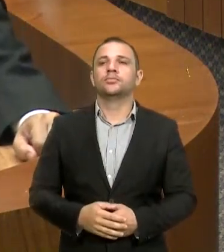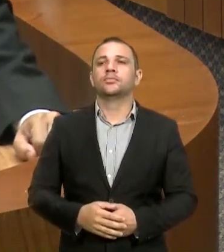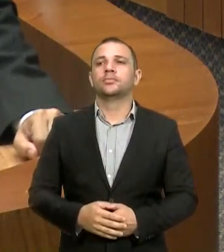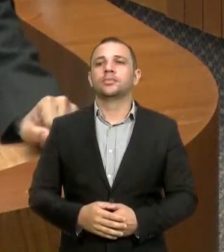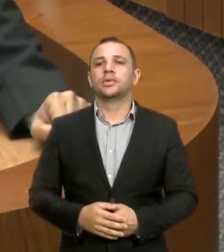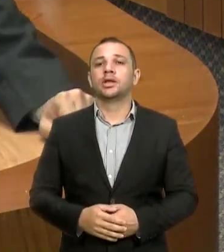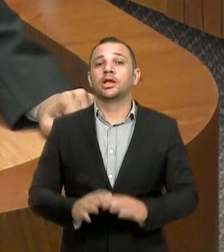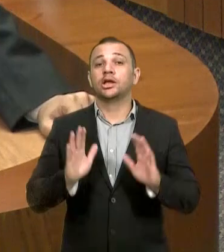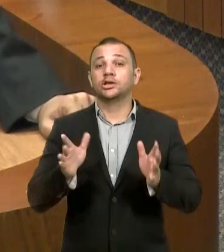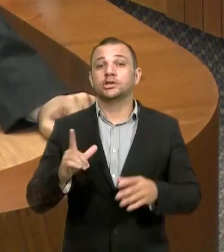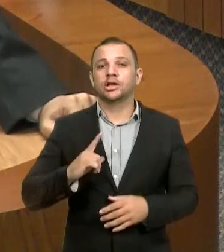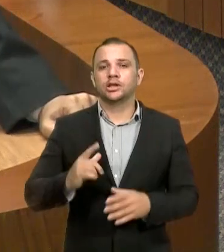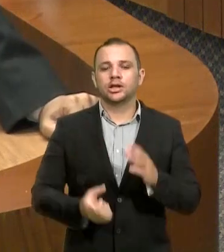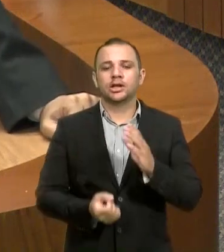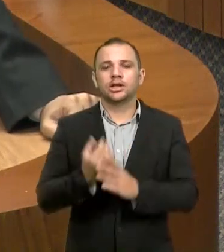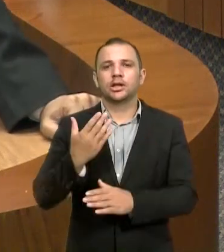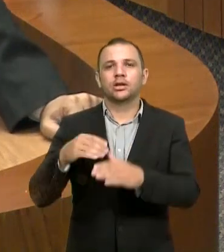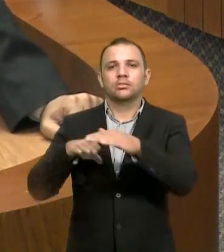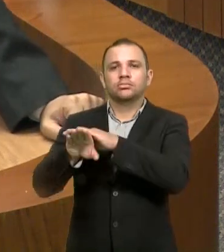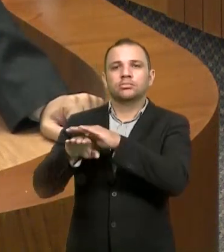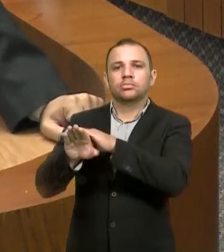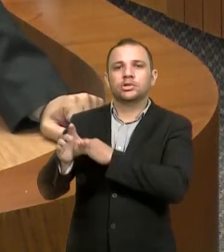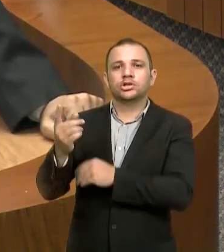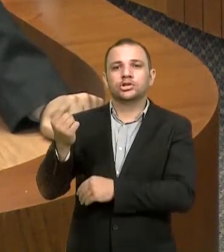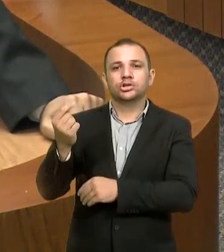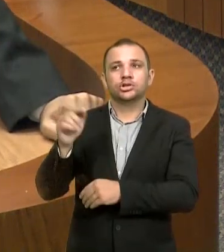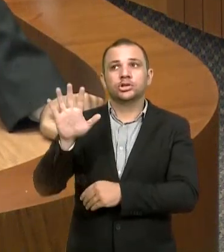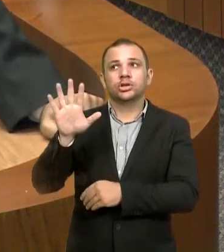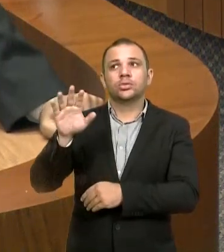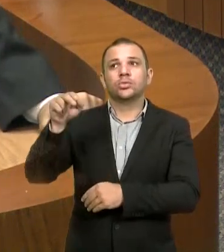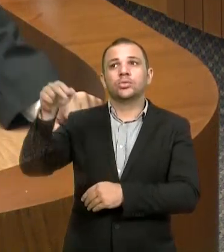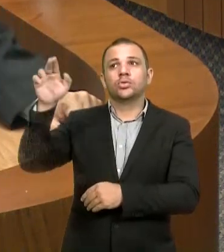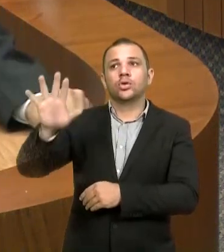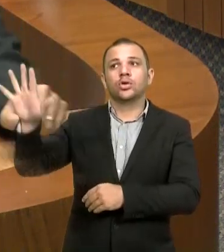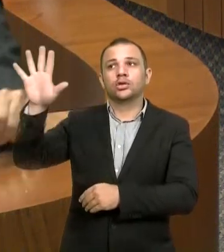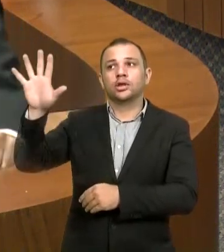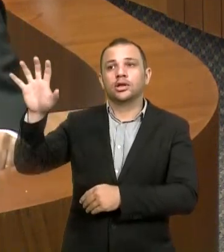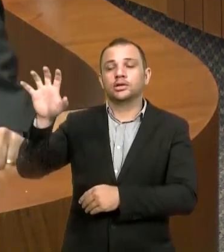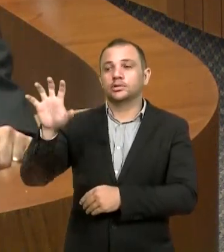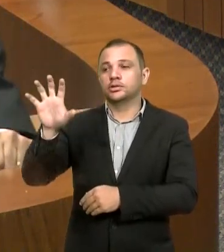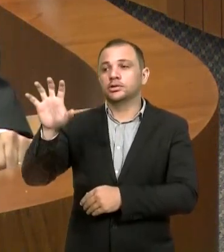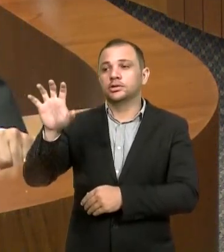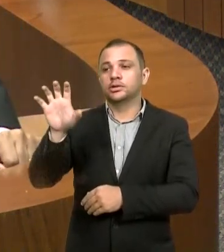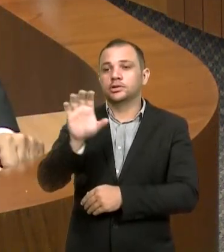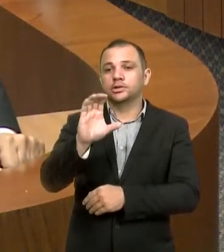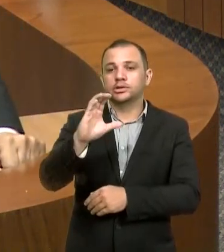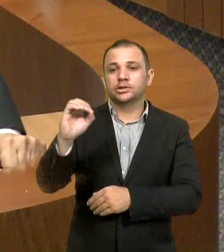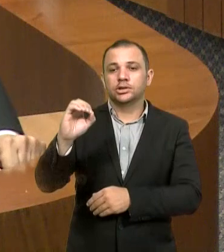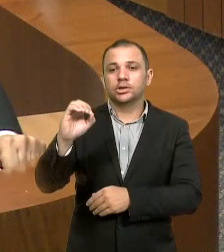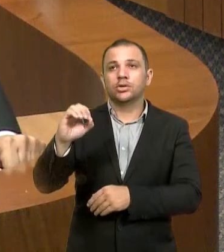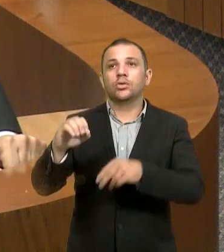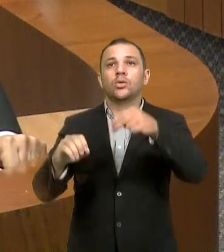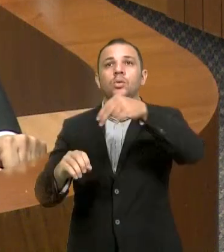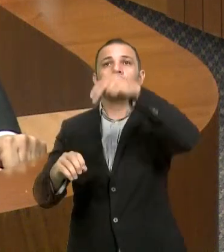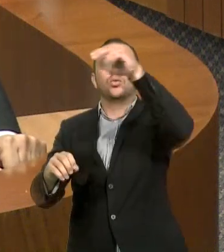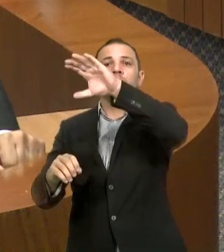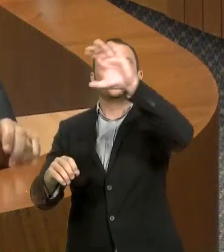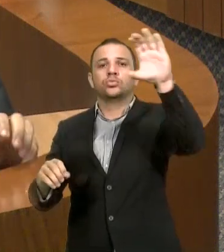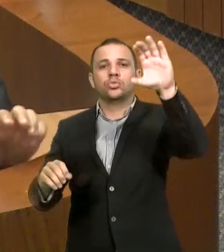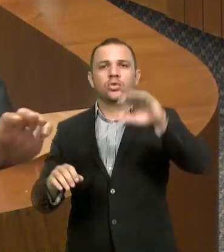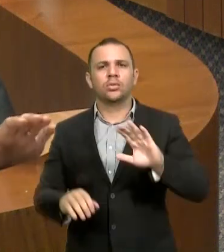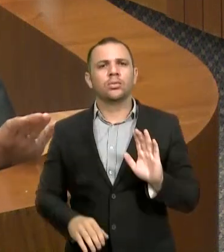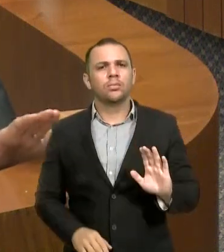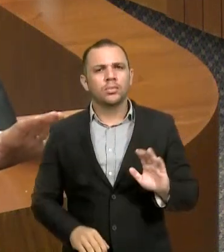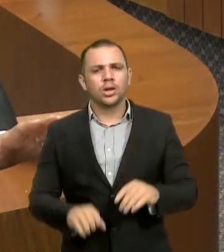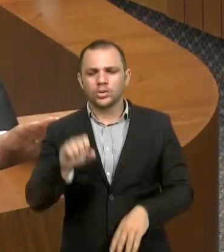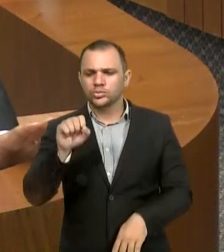sendo criado um fundo para o Nordeste, Centro-Oeste e Norte. Agora o Sul e o Sudeste não têm pobreza? Aqui